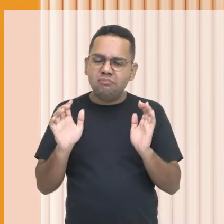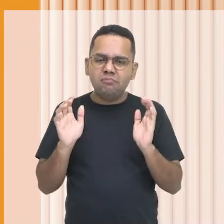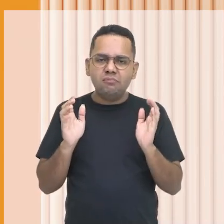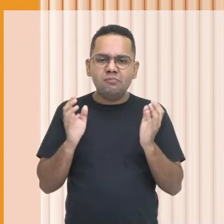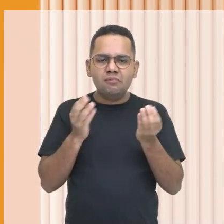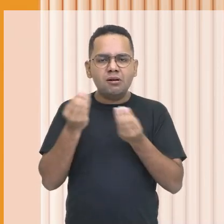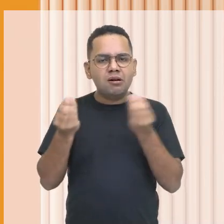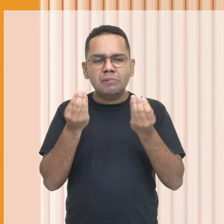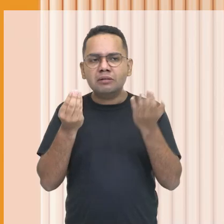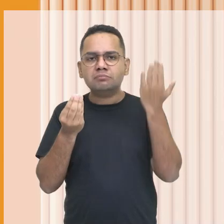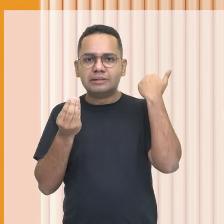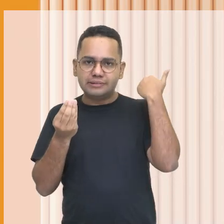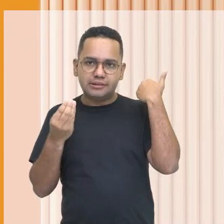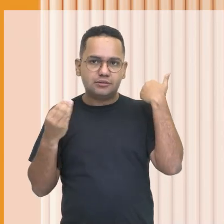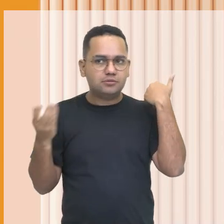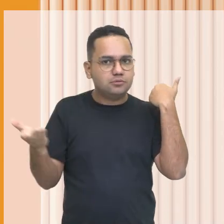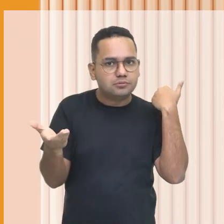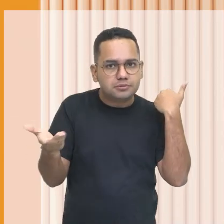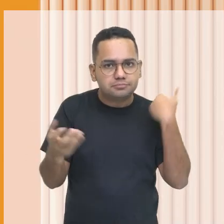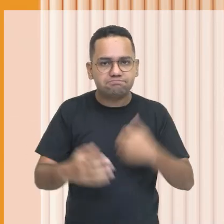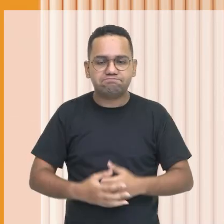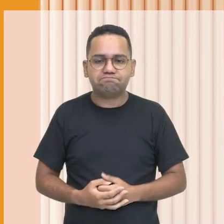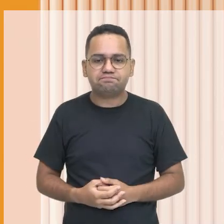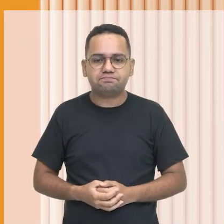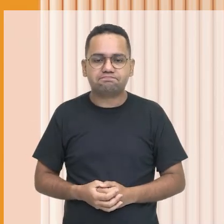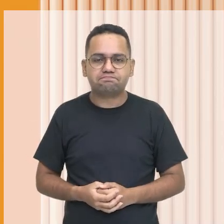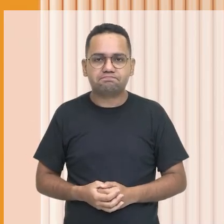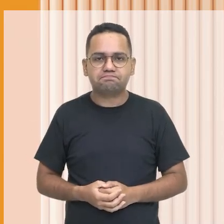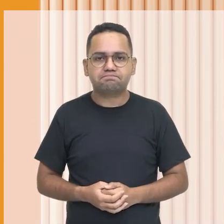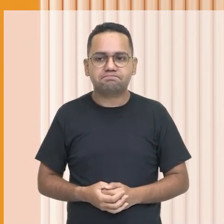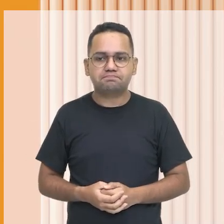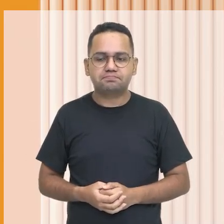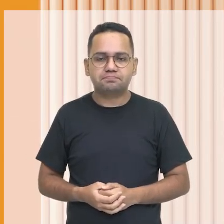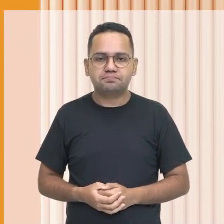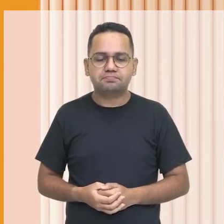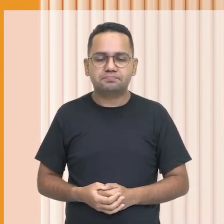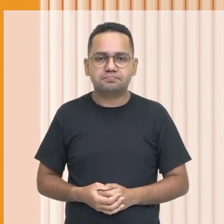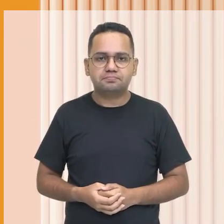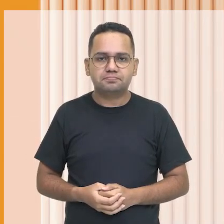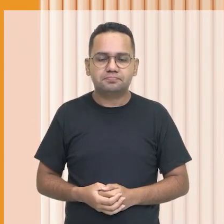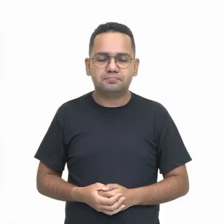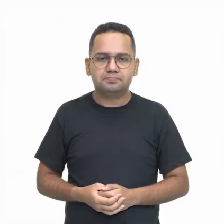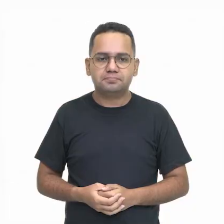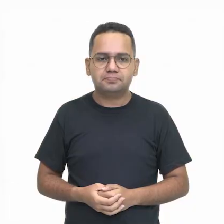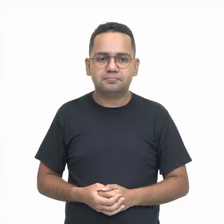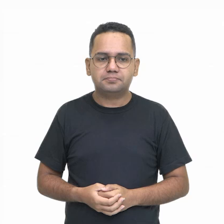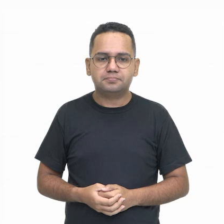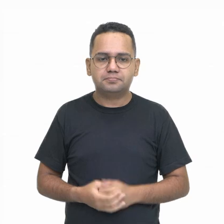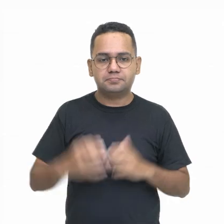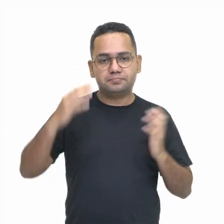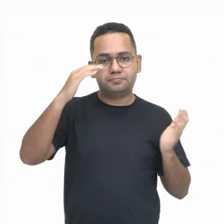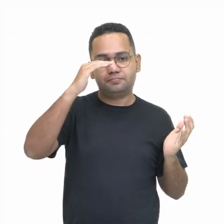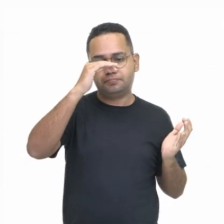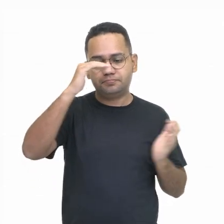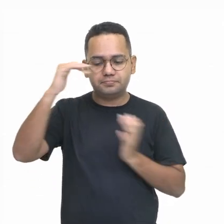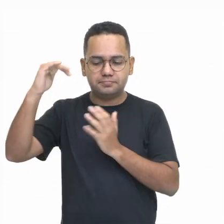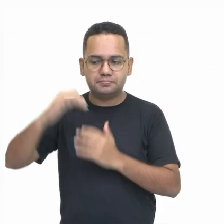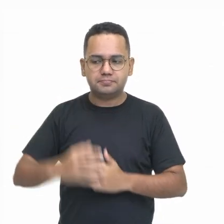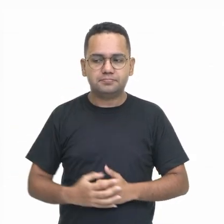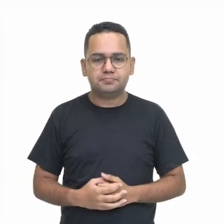como ela era praticada, ok? Então vamos lá. Desigualdades